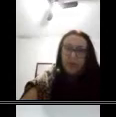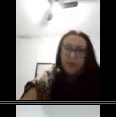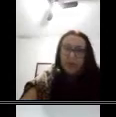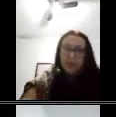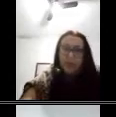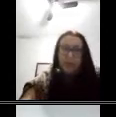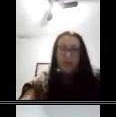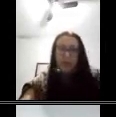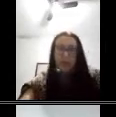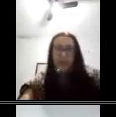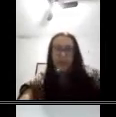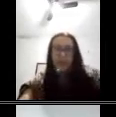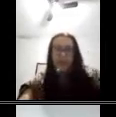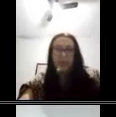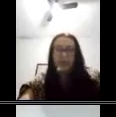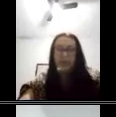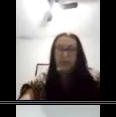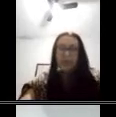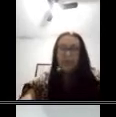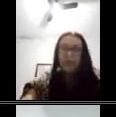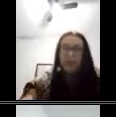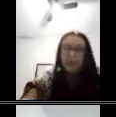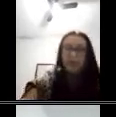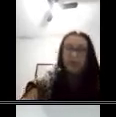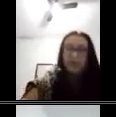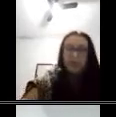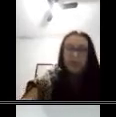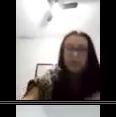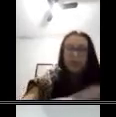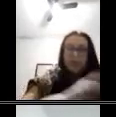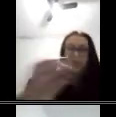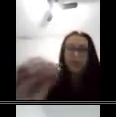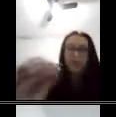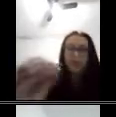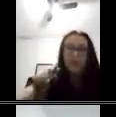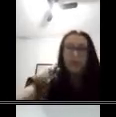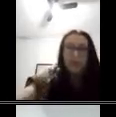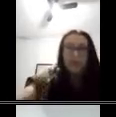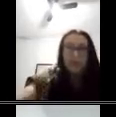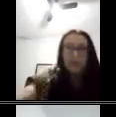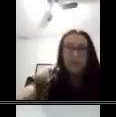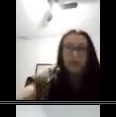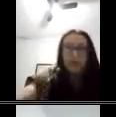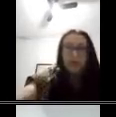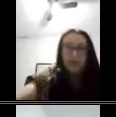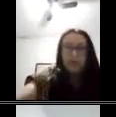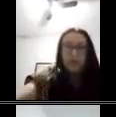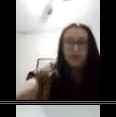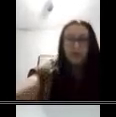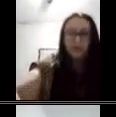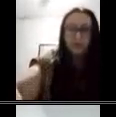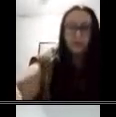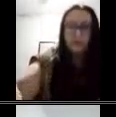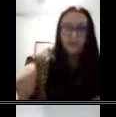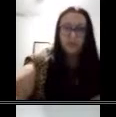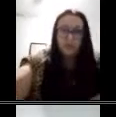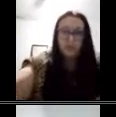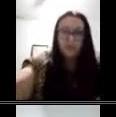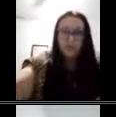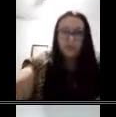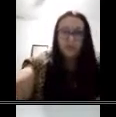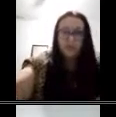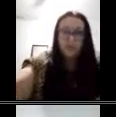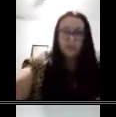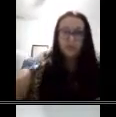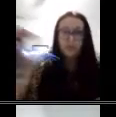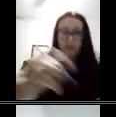Amadureceu, chegou na curva ali, com o processo de mielinização do cérebro, de amadurecimento biológico do córtex